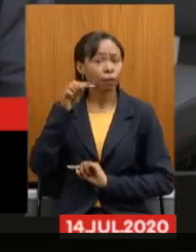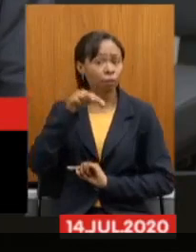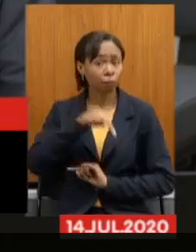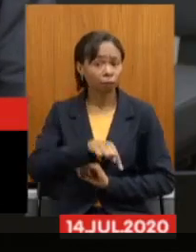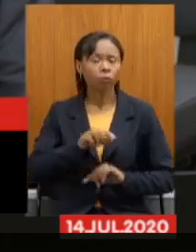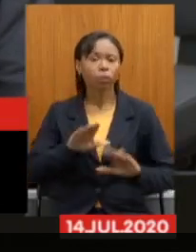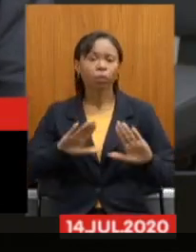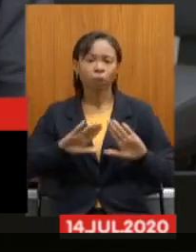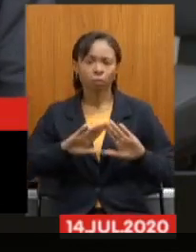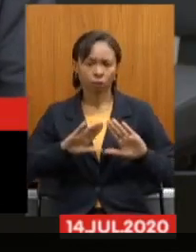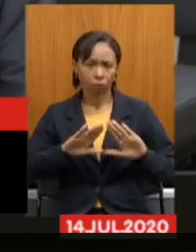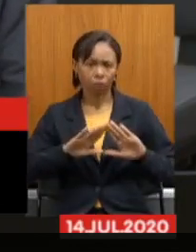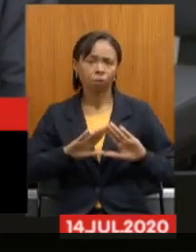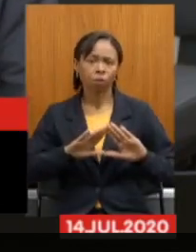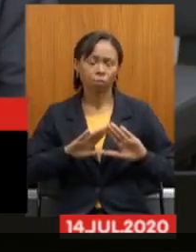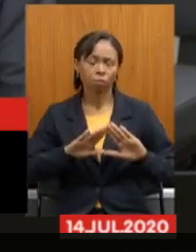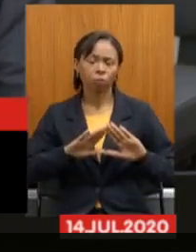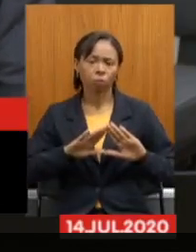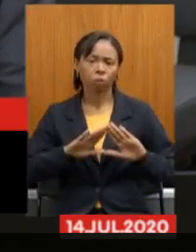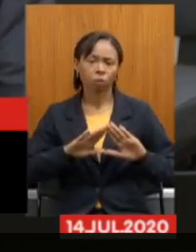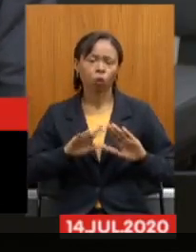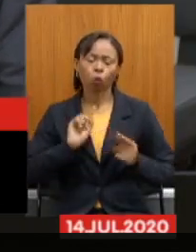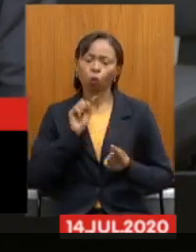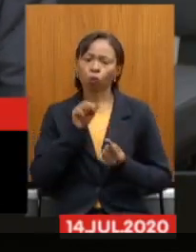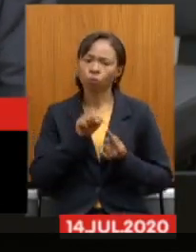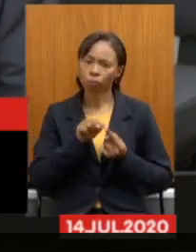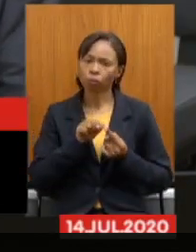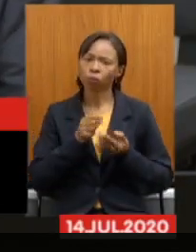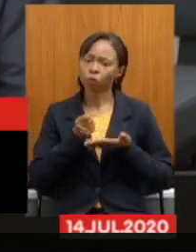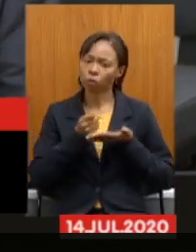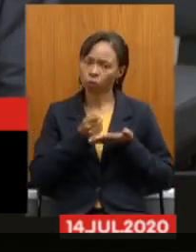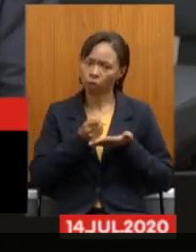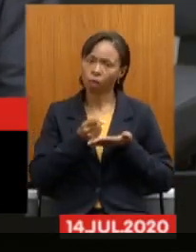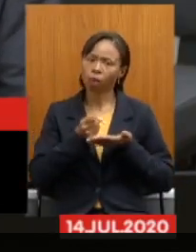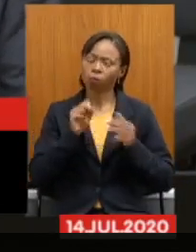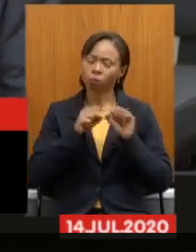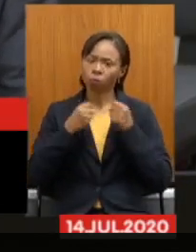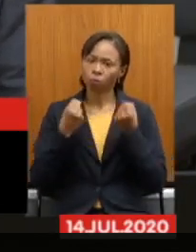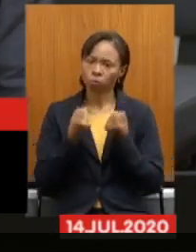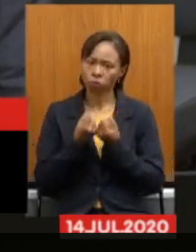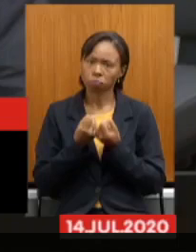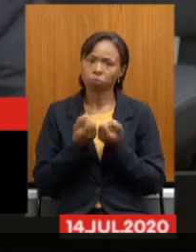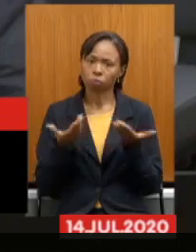esta casa e contribuir com este seminário.